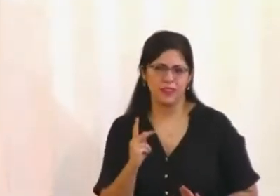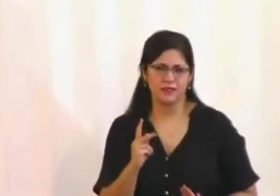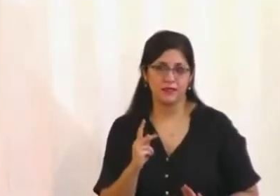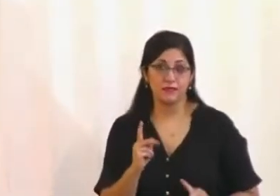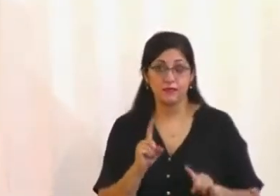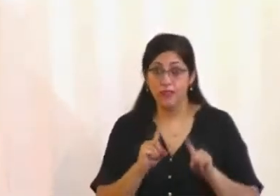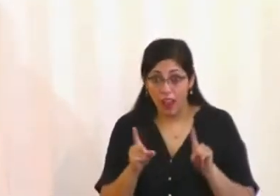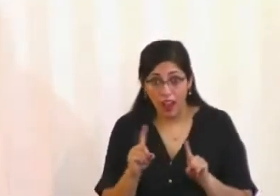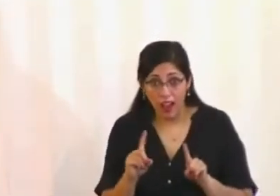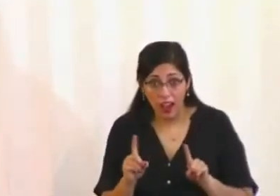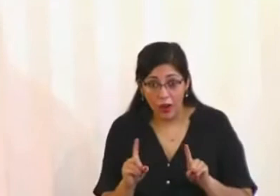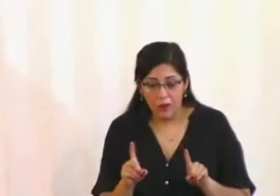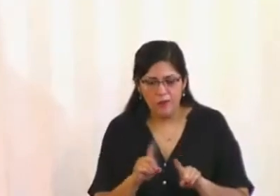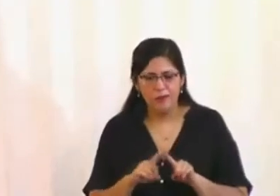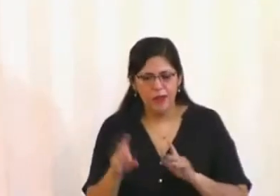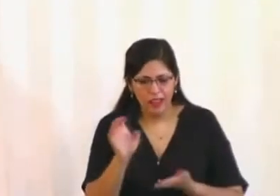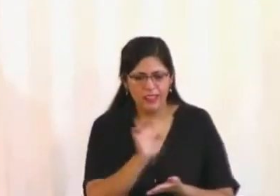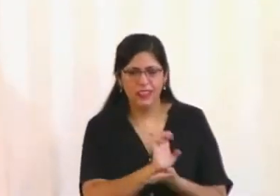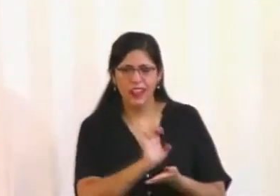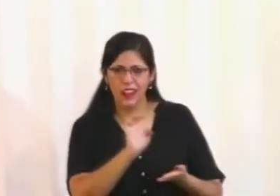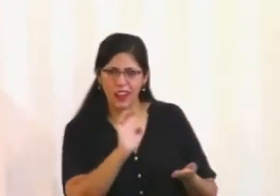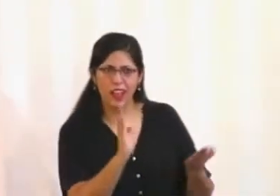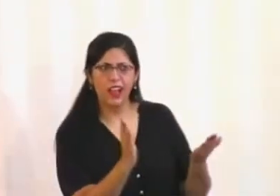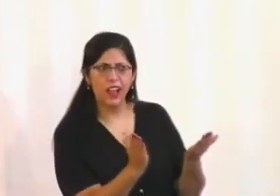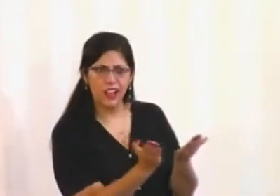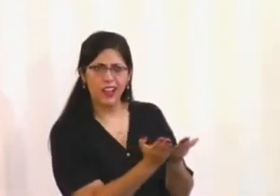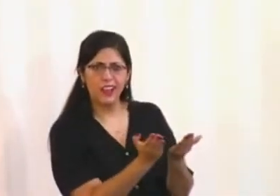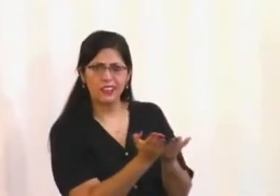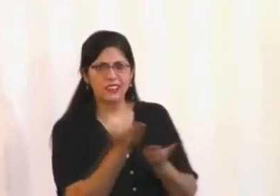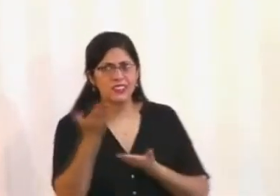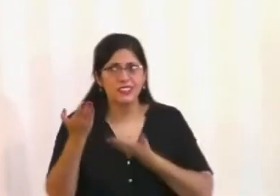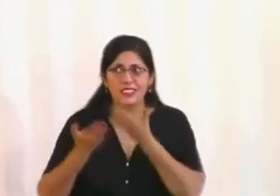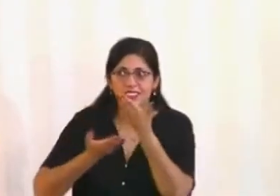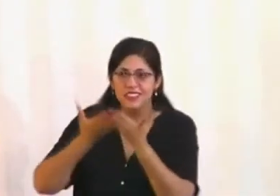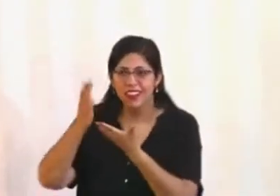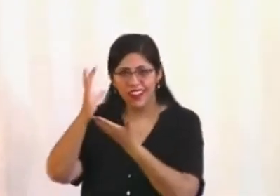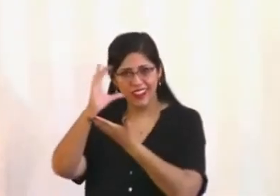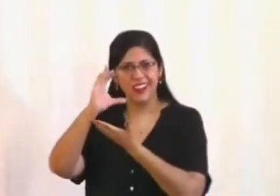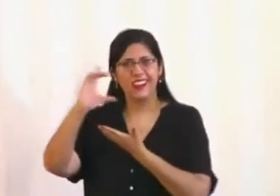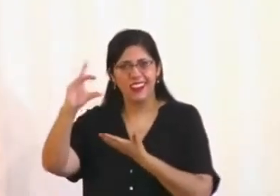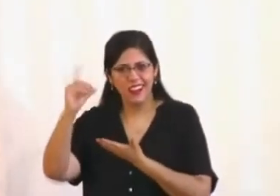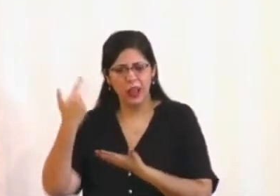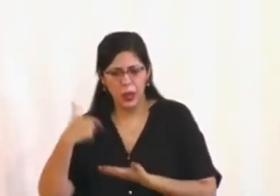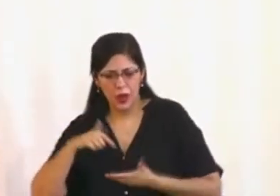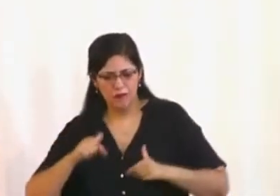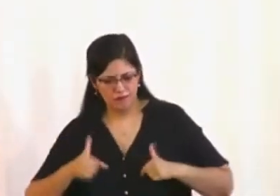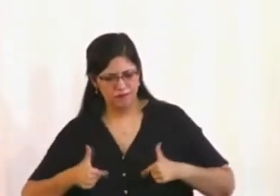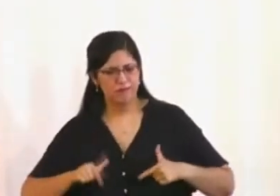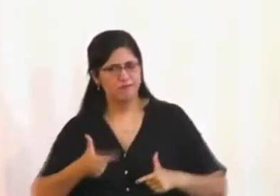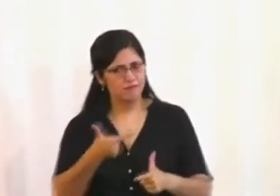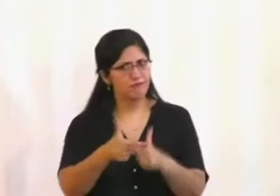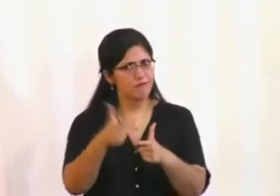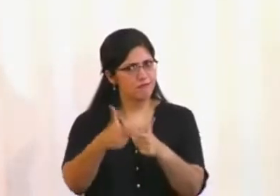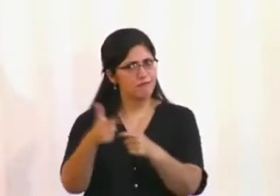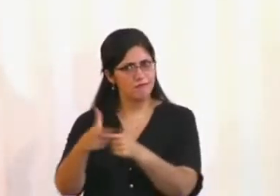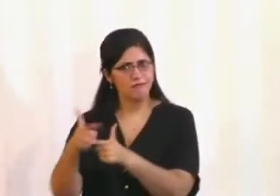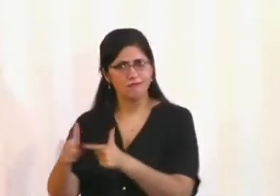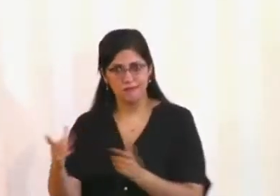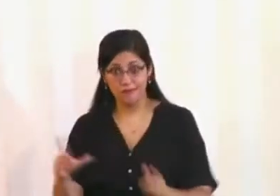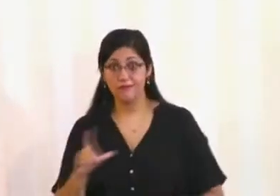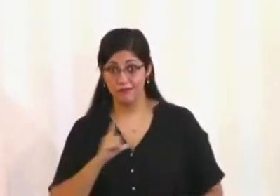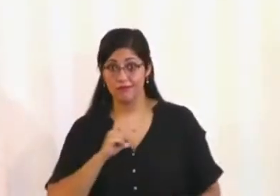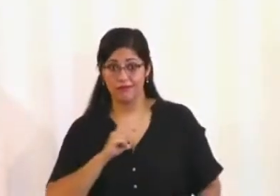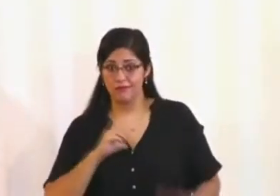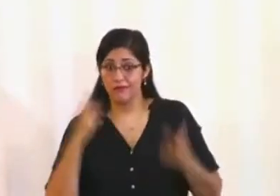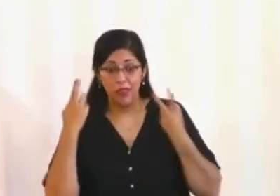sentido de ser um servo de Deus, que está sujeito às mesmas experiências e lutas que este homem de Deus, chamado Elias,